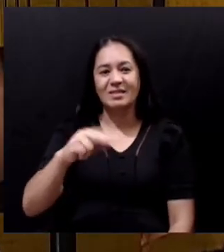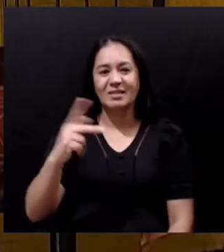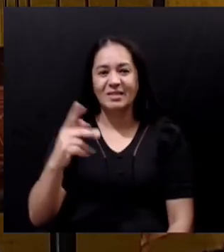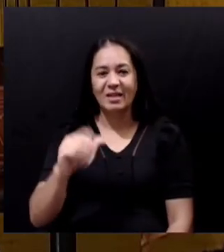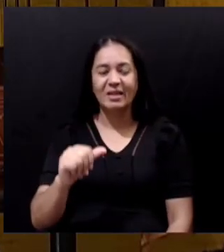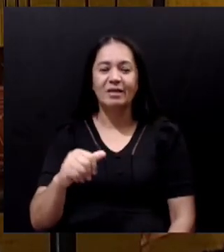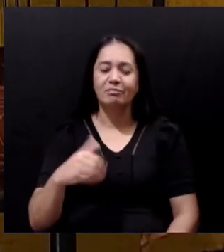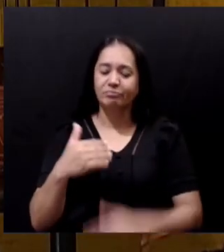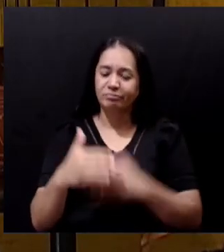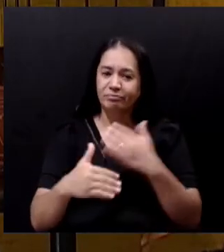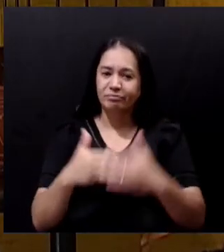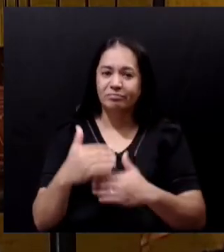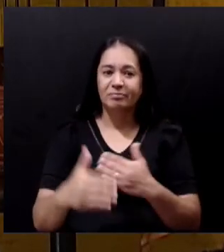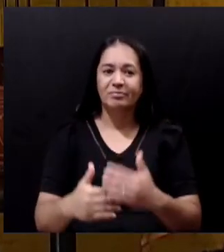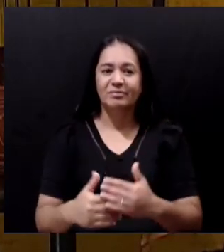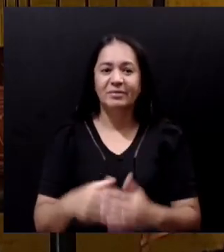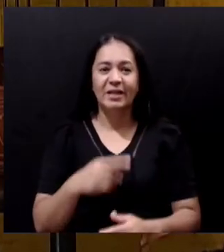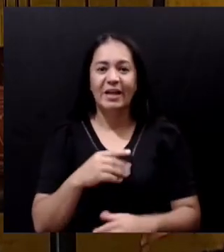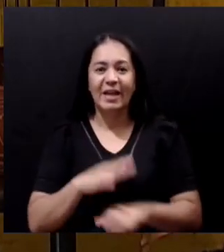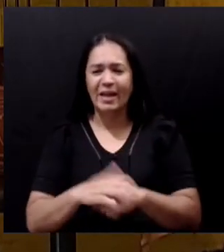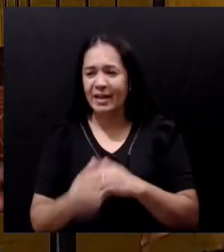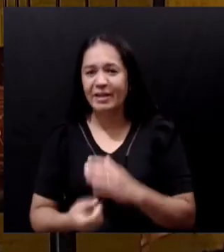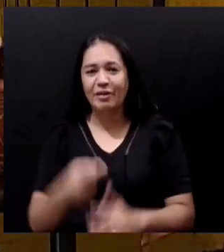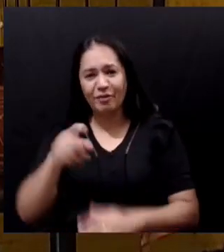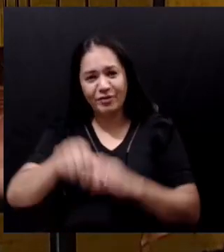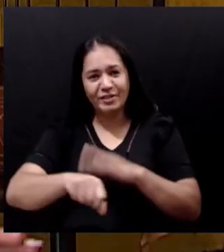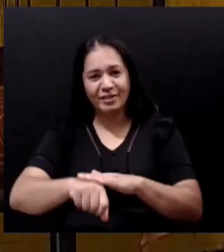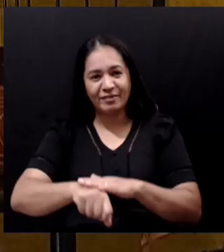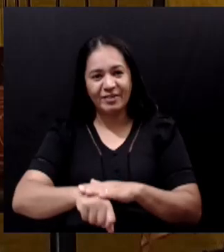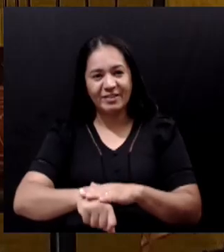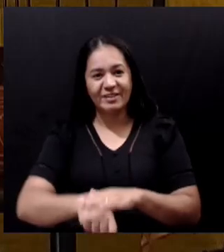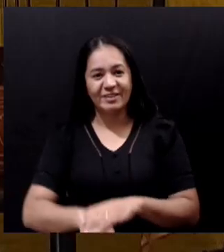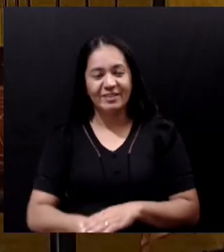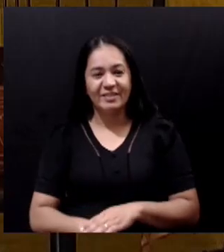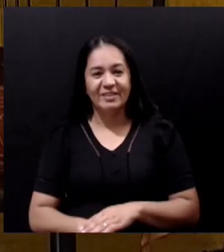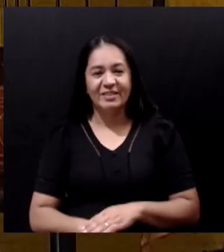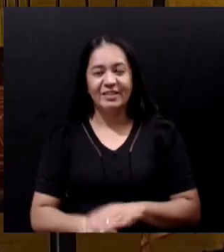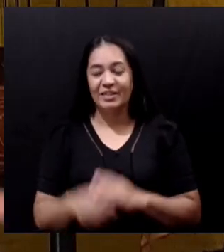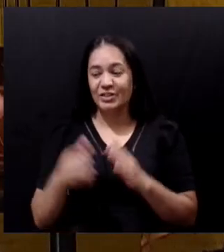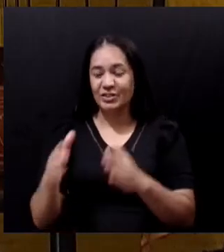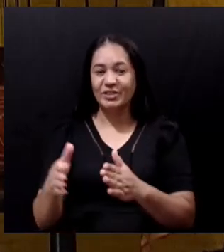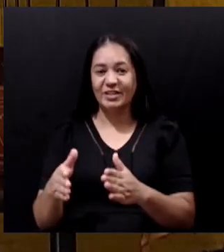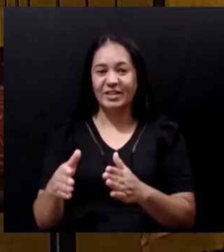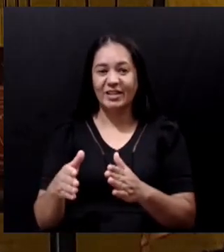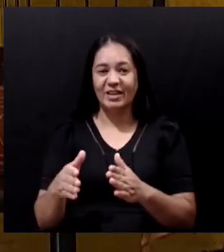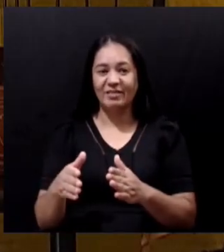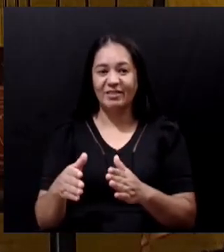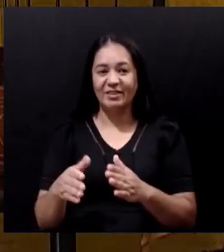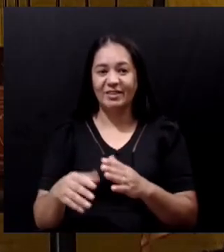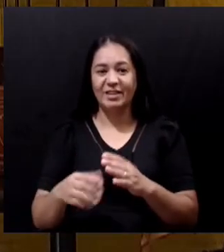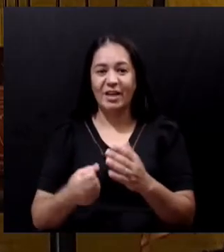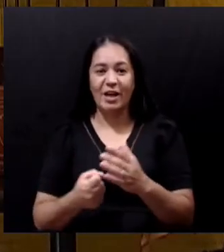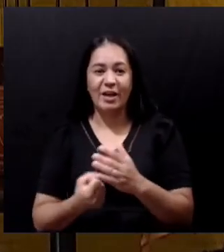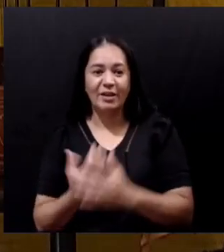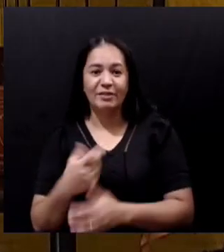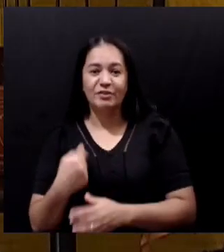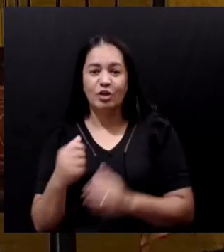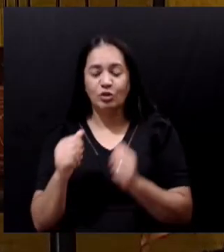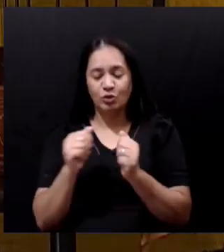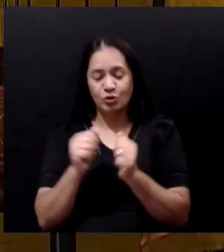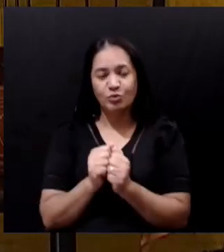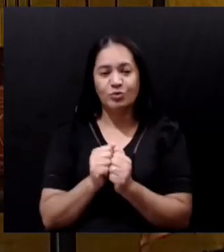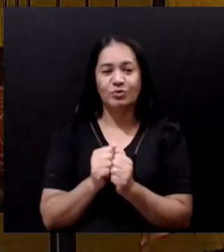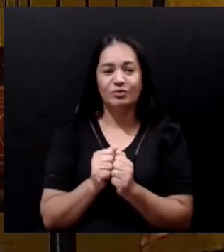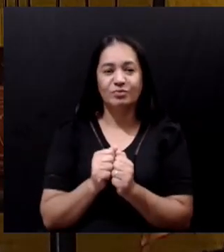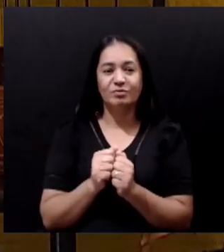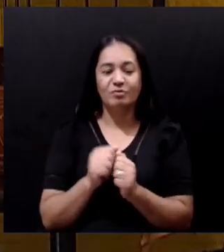ele inventava e você que executava. Ele inventava, ele entrava na cozinha e inventava, e aí nós dois juntos montava,